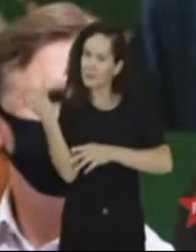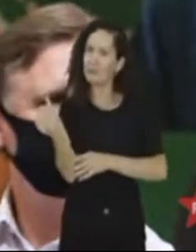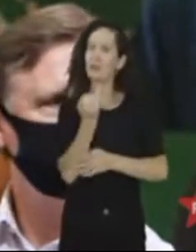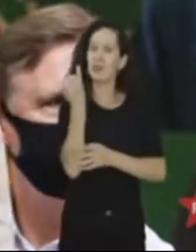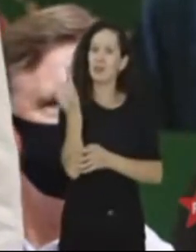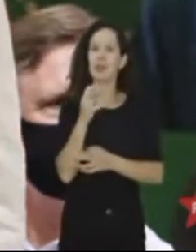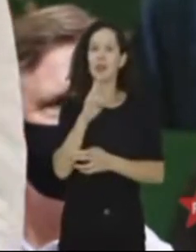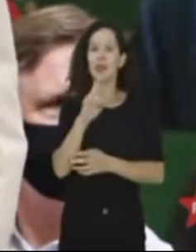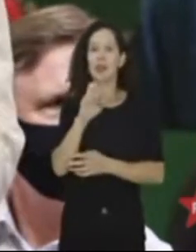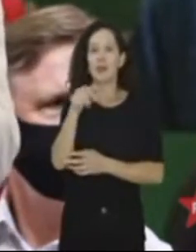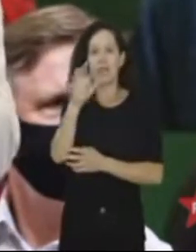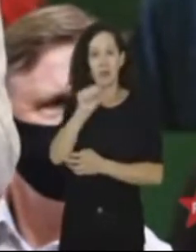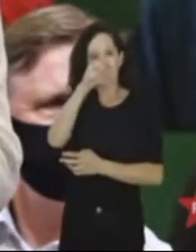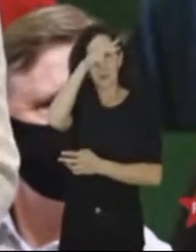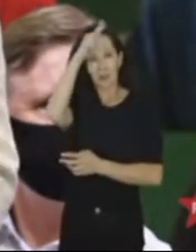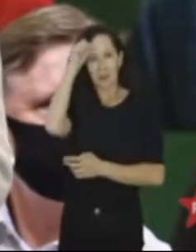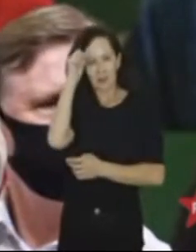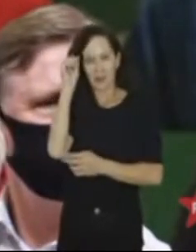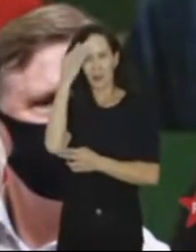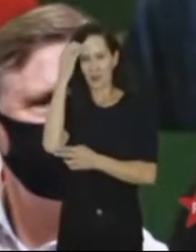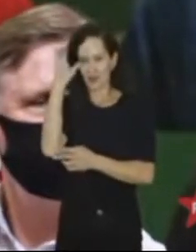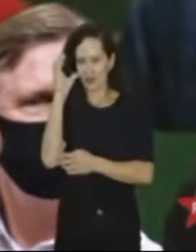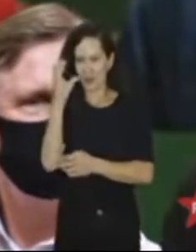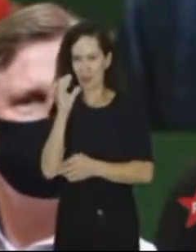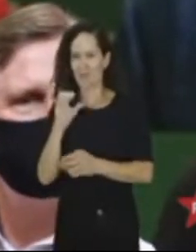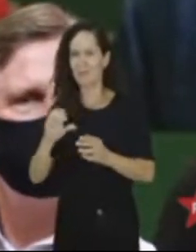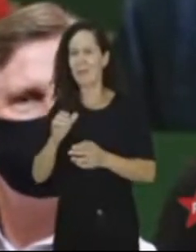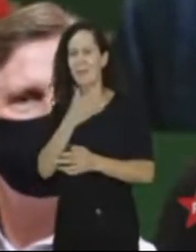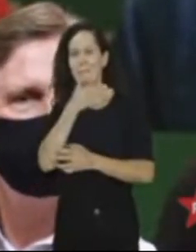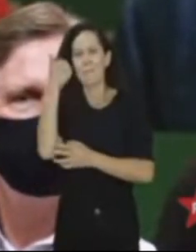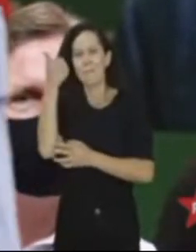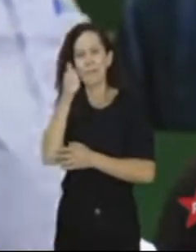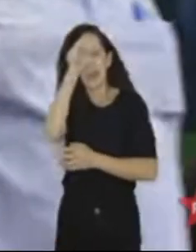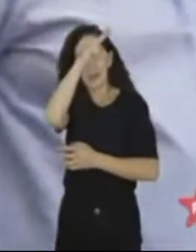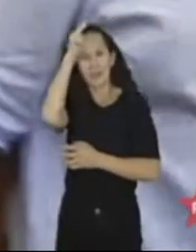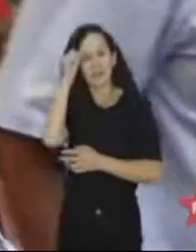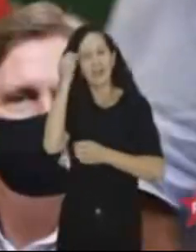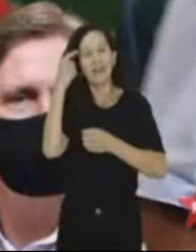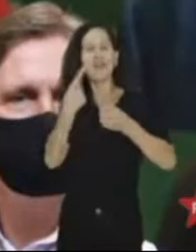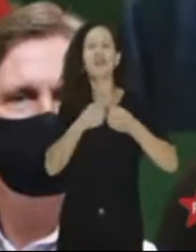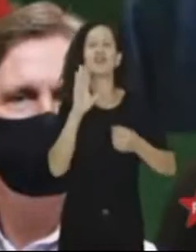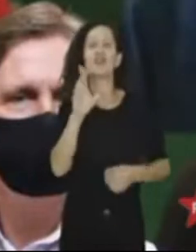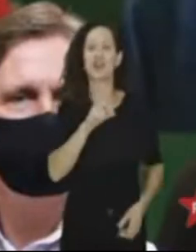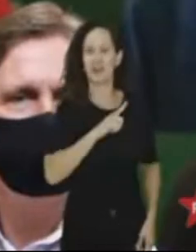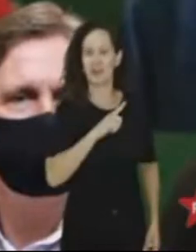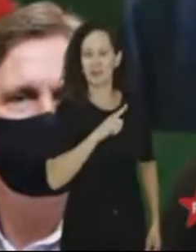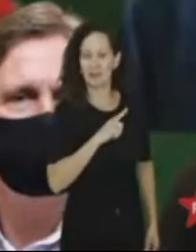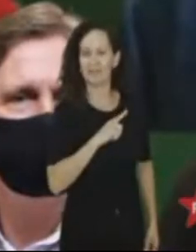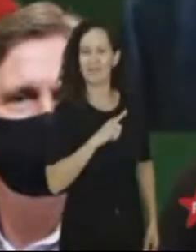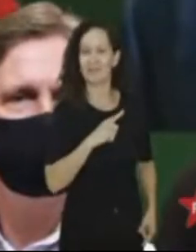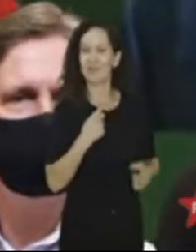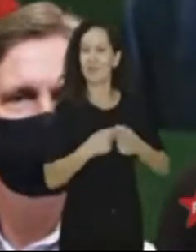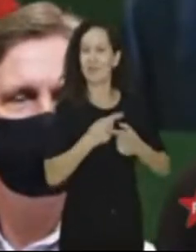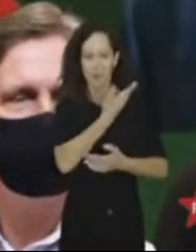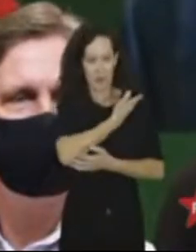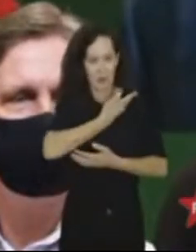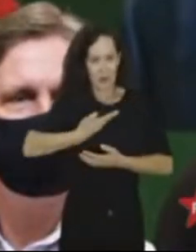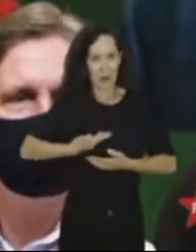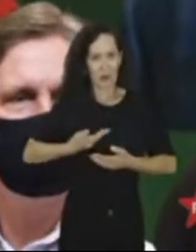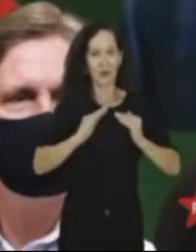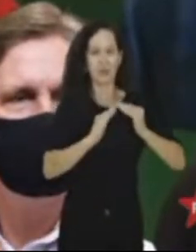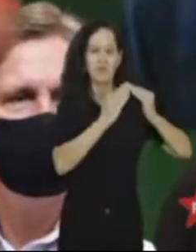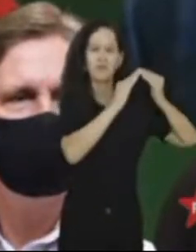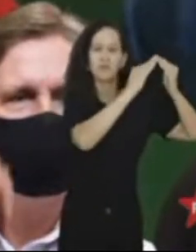prefeito de Curitiba, foi um dos melhores prefeitos que essa cidade já teve, porque governou para a periferia, para o povo